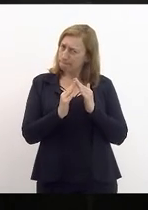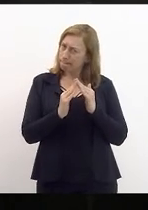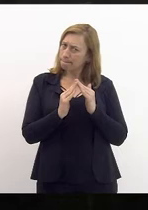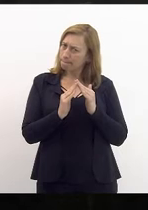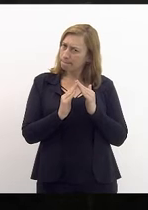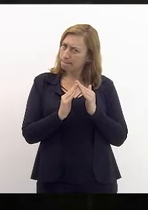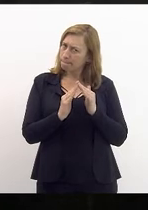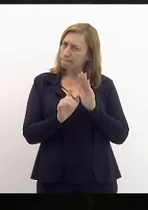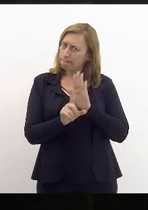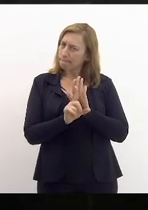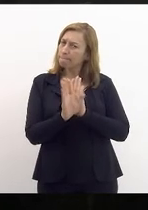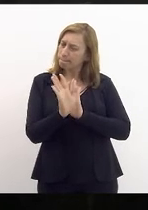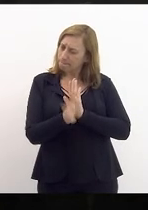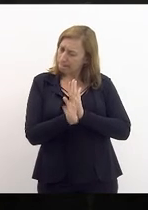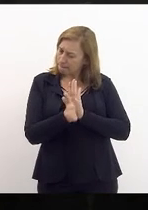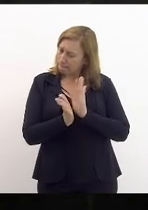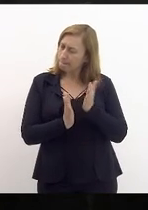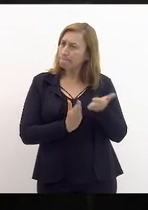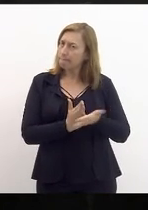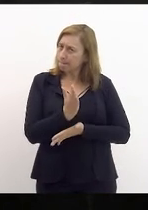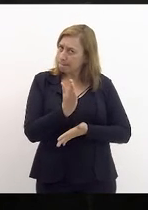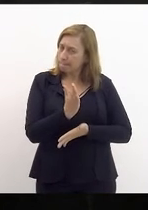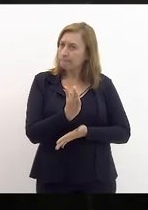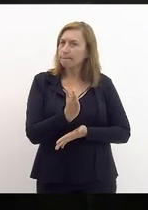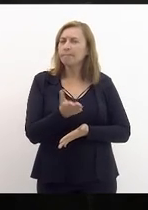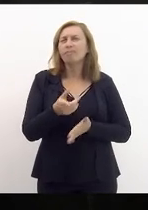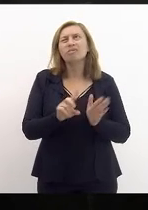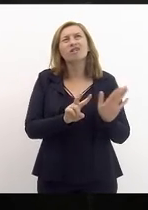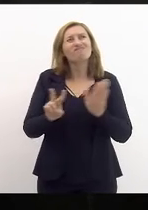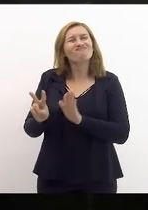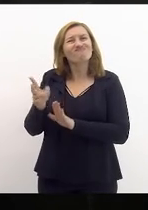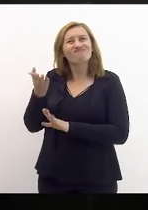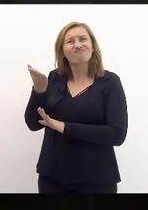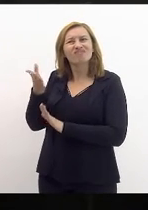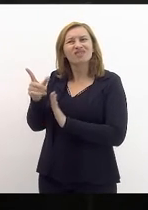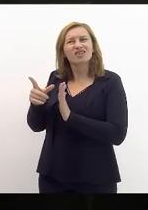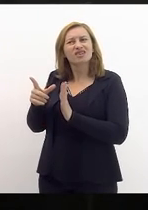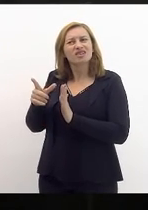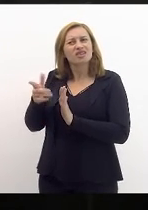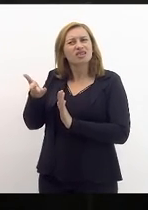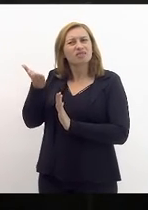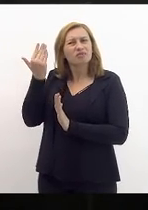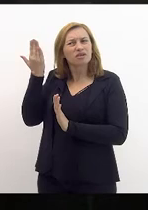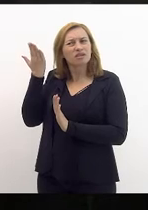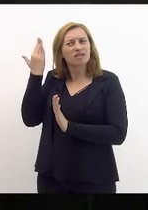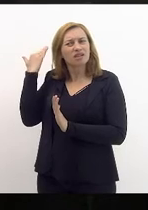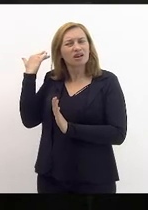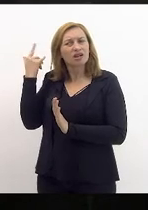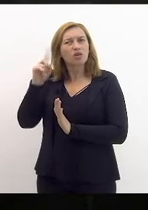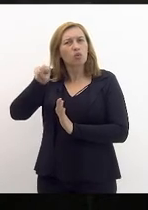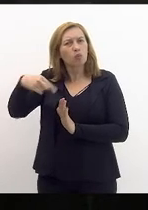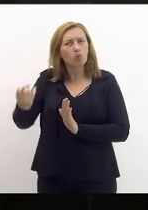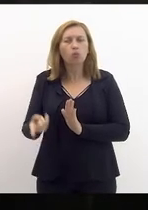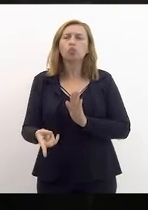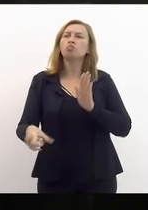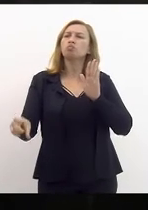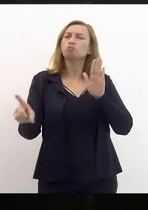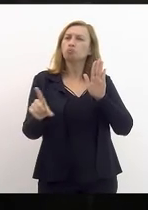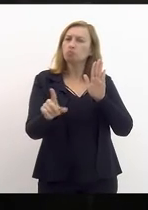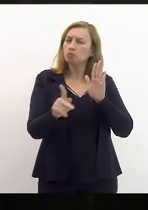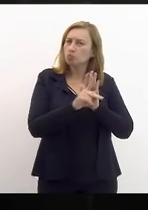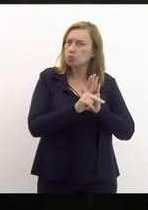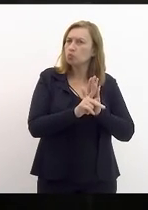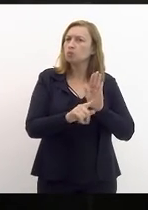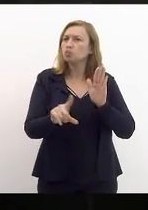já aprovou e a semana retrasada outro projeto de lei da nossa autoria